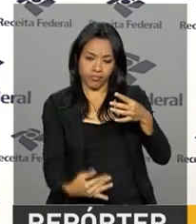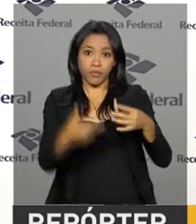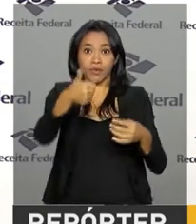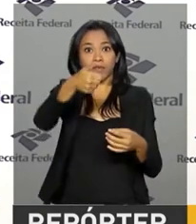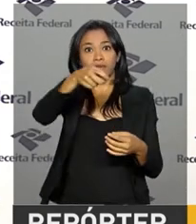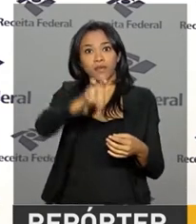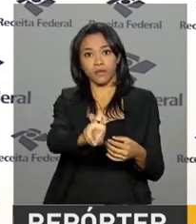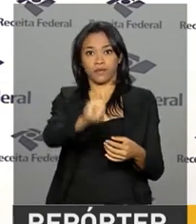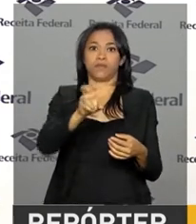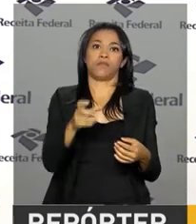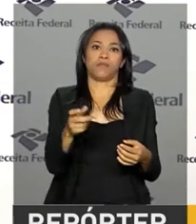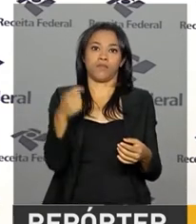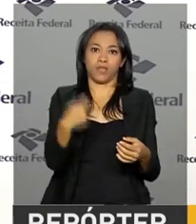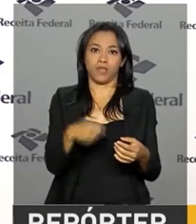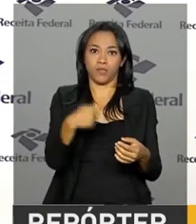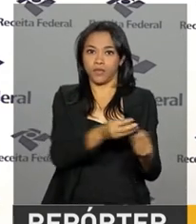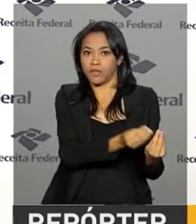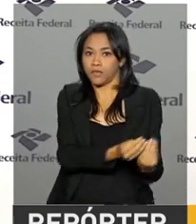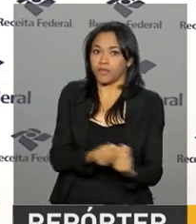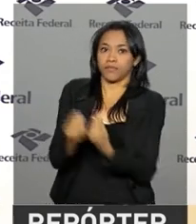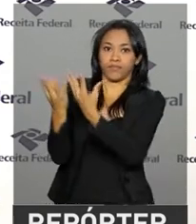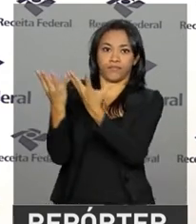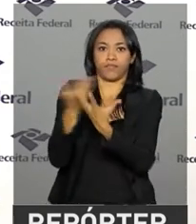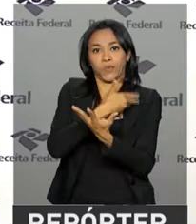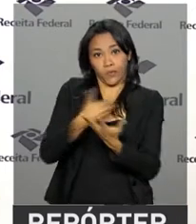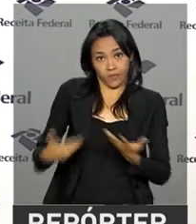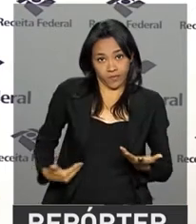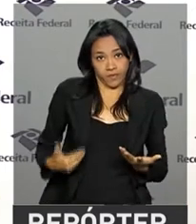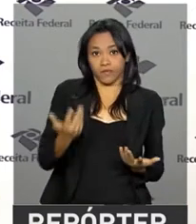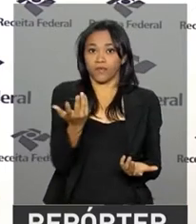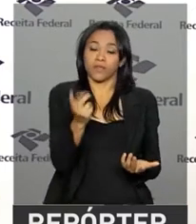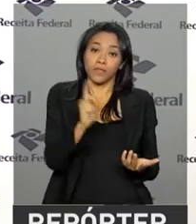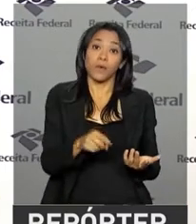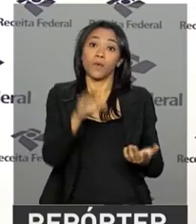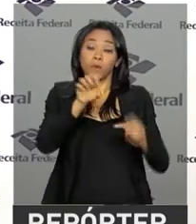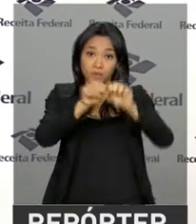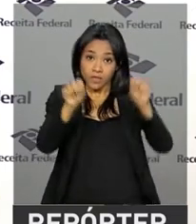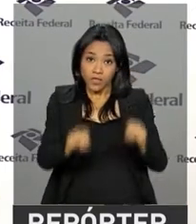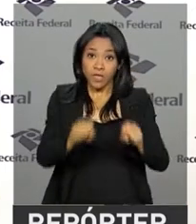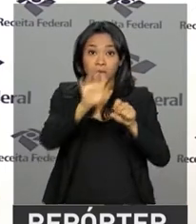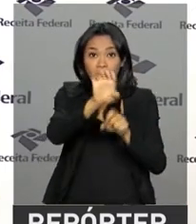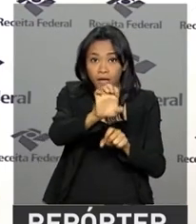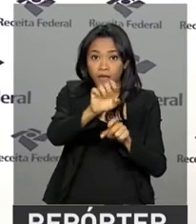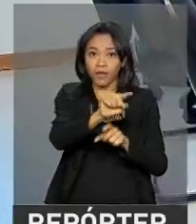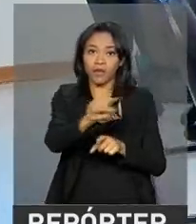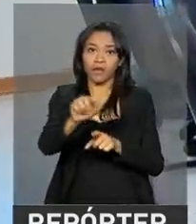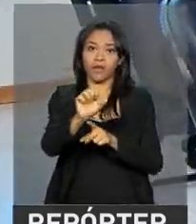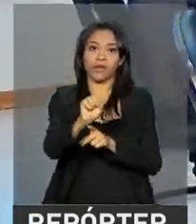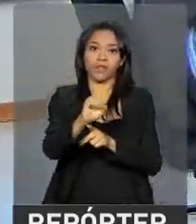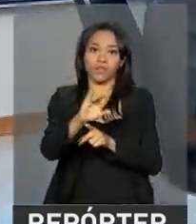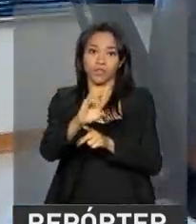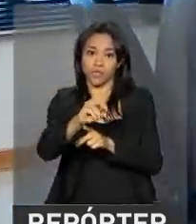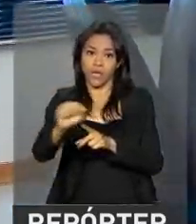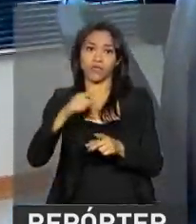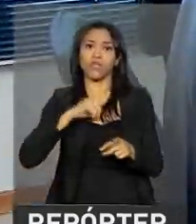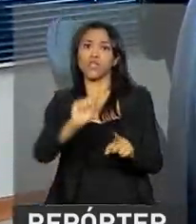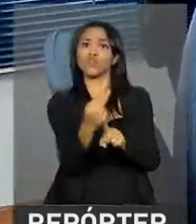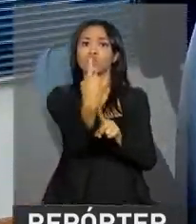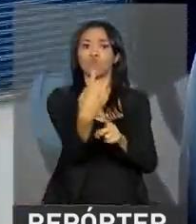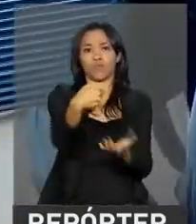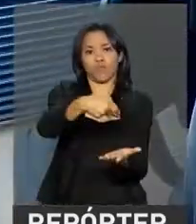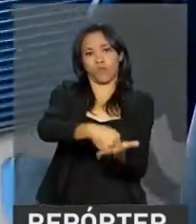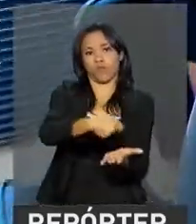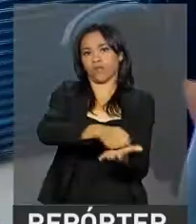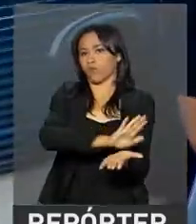precisa transmitir para o avante com fãs a implantação de rede social ele faça tenha uma única condenação mais agilidade e menos burocracia